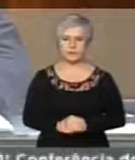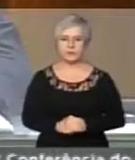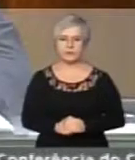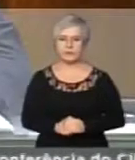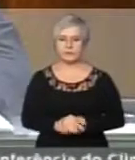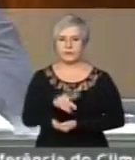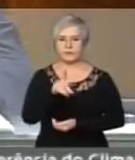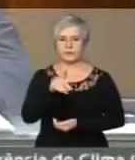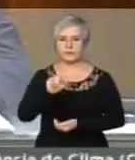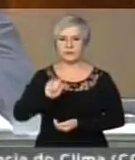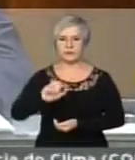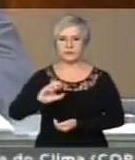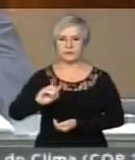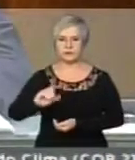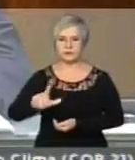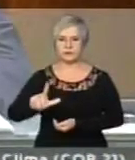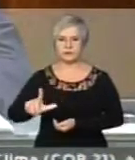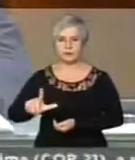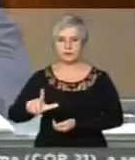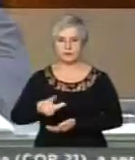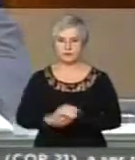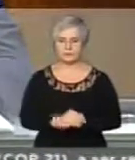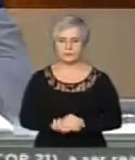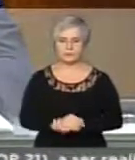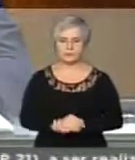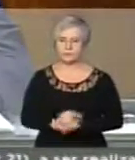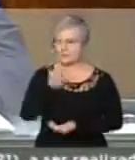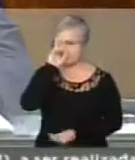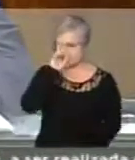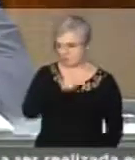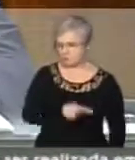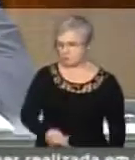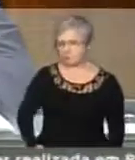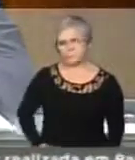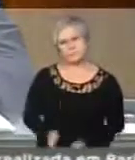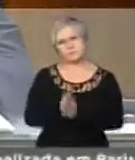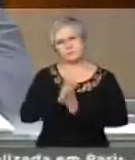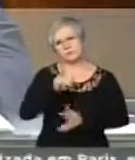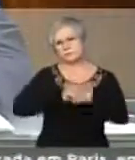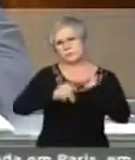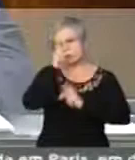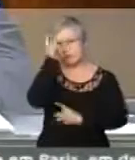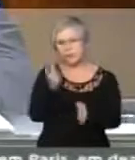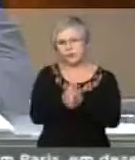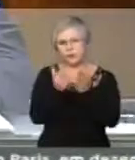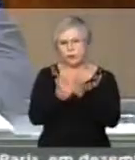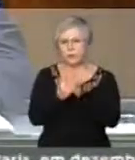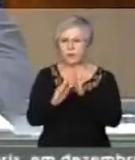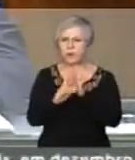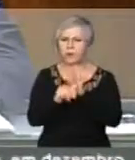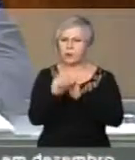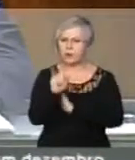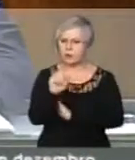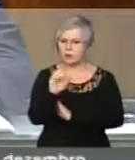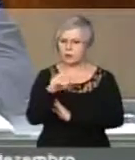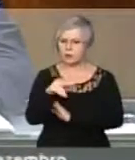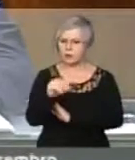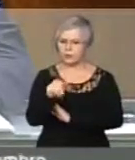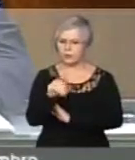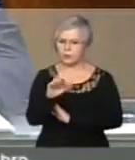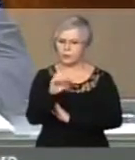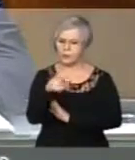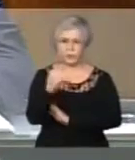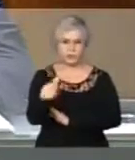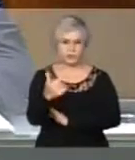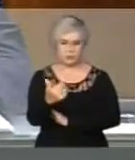Como voto pessoal. Presidente, o pobre não tem como sonegar. Ele comprou um copinho d'água por